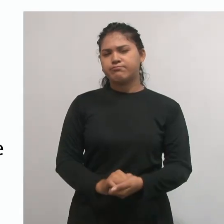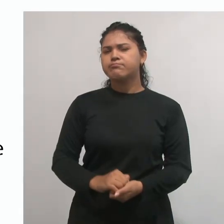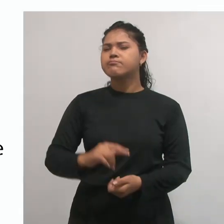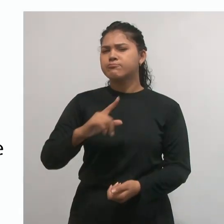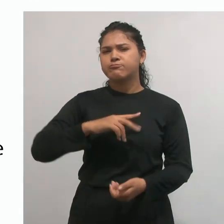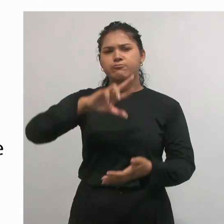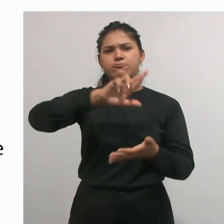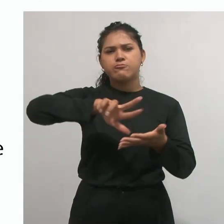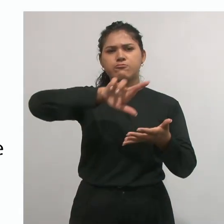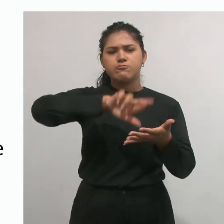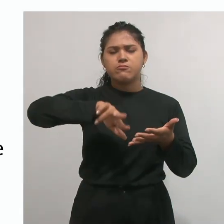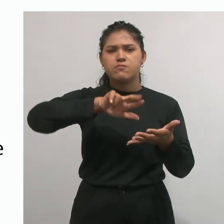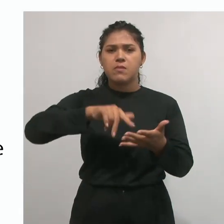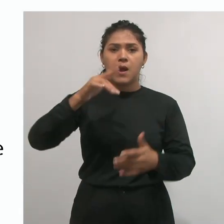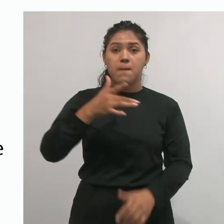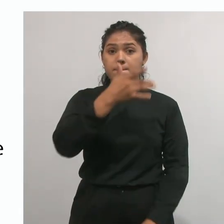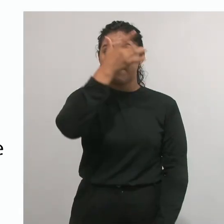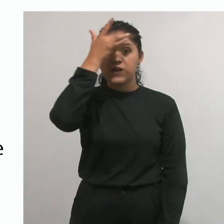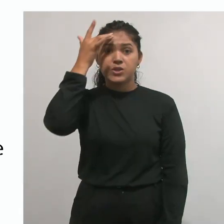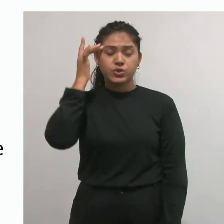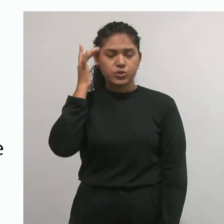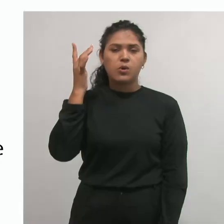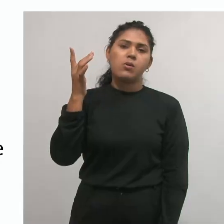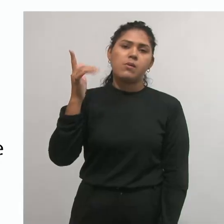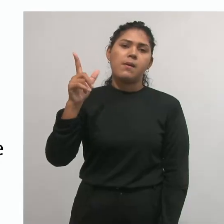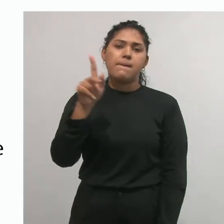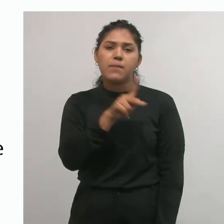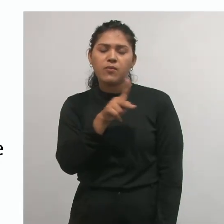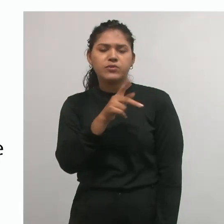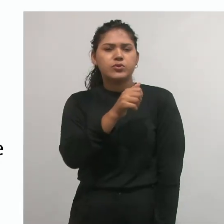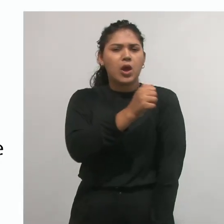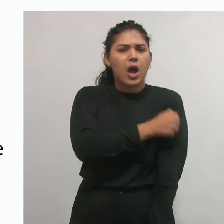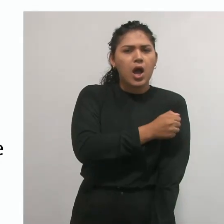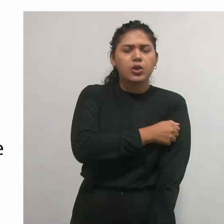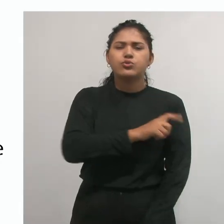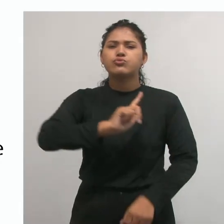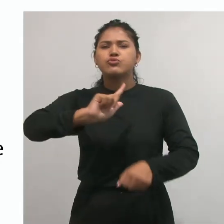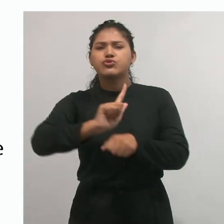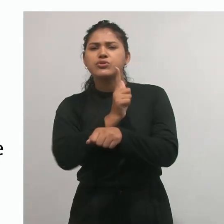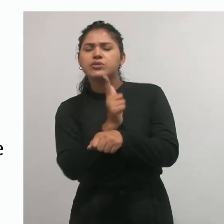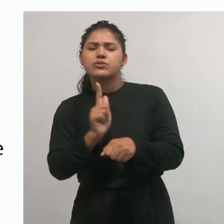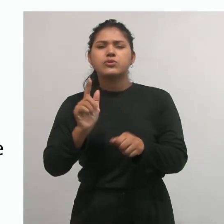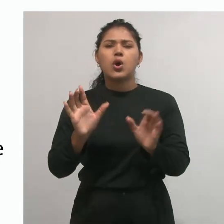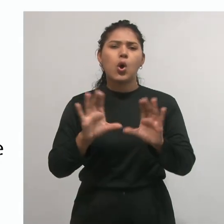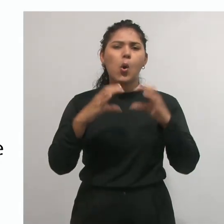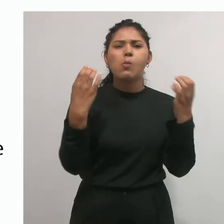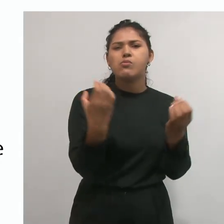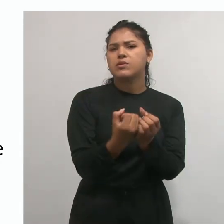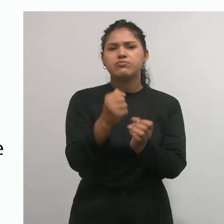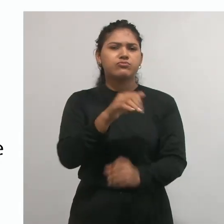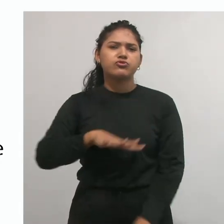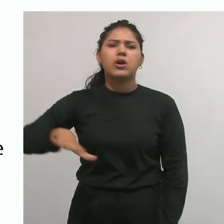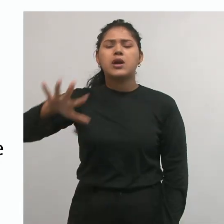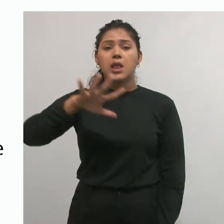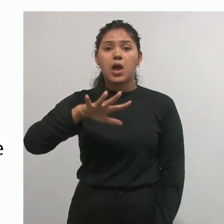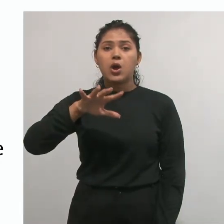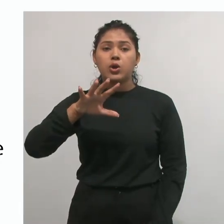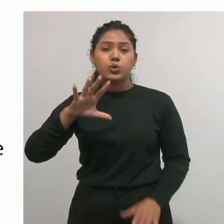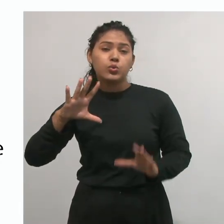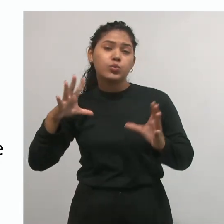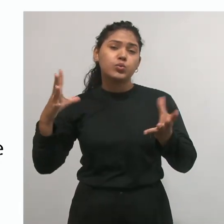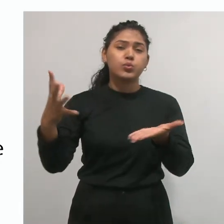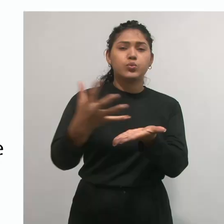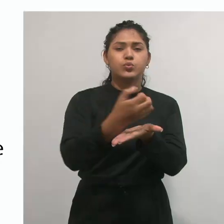uma diversidade de participantes na escola, os estudantes, os professores, os gestores, a